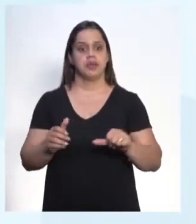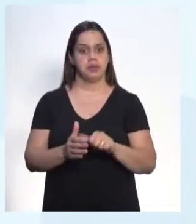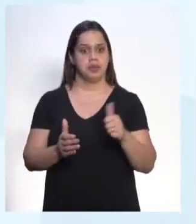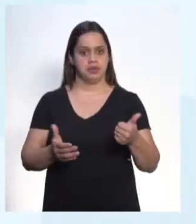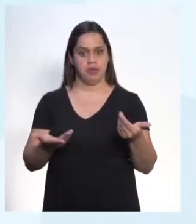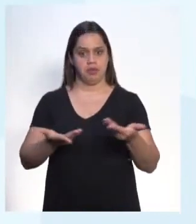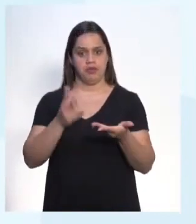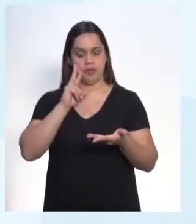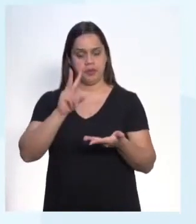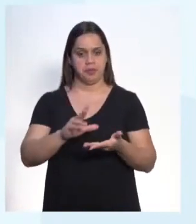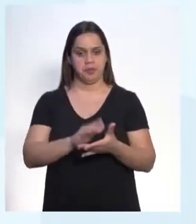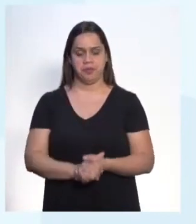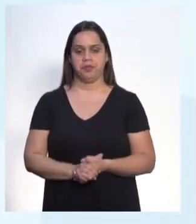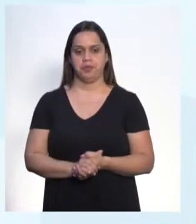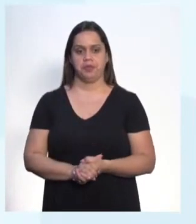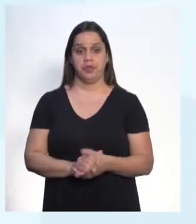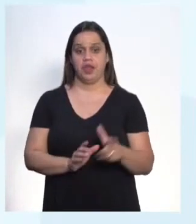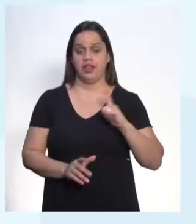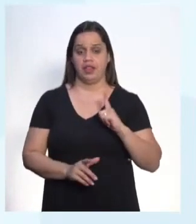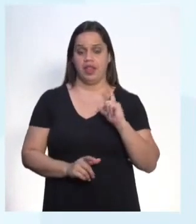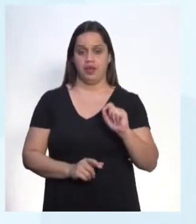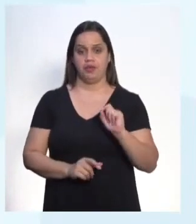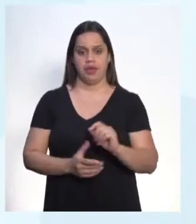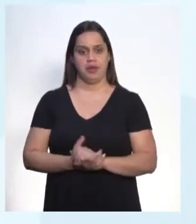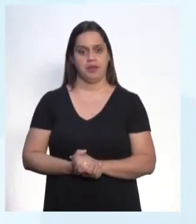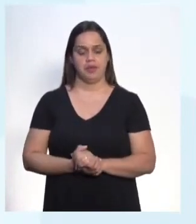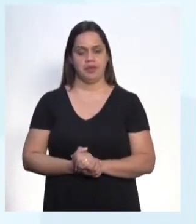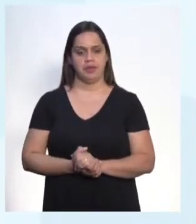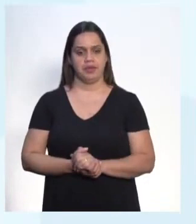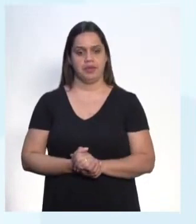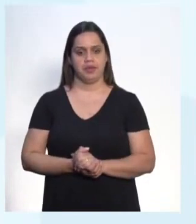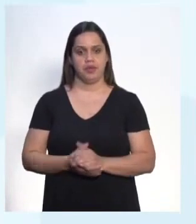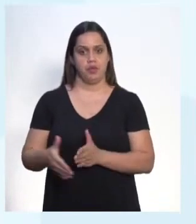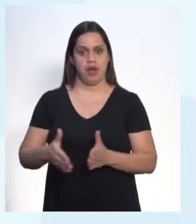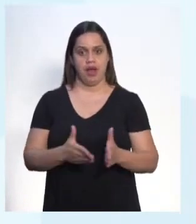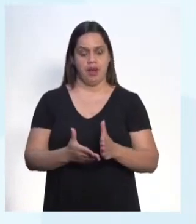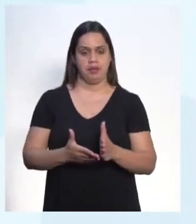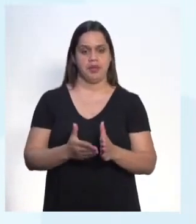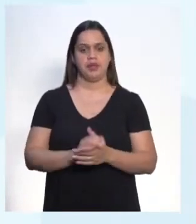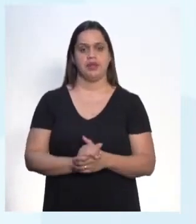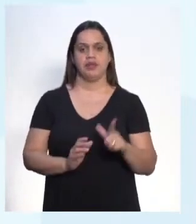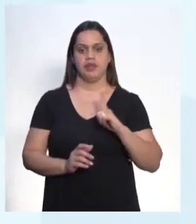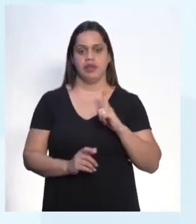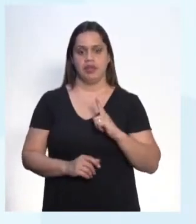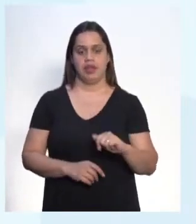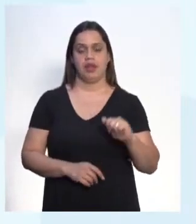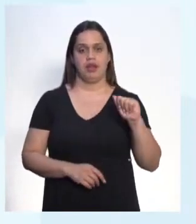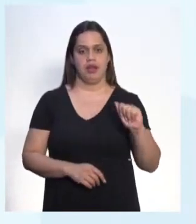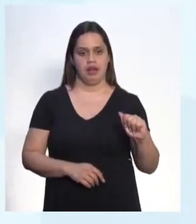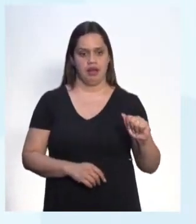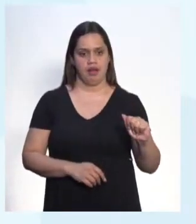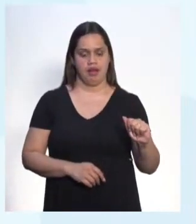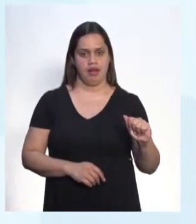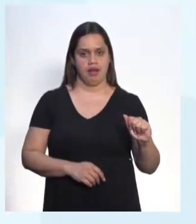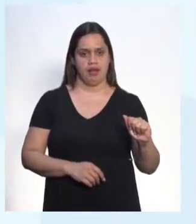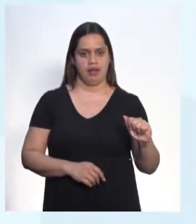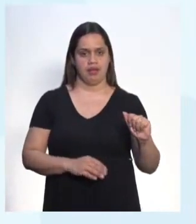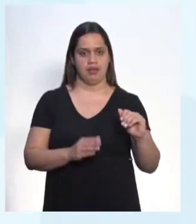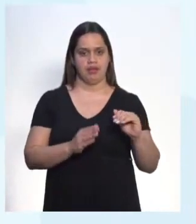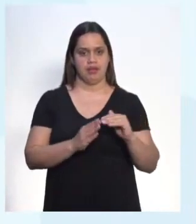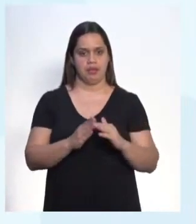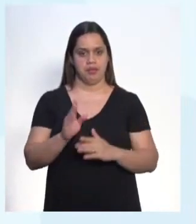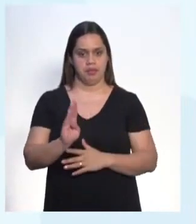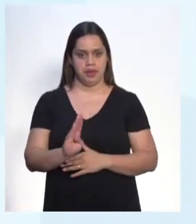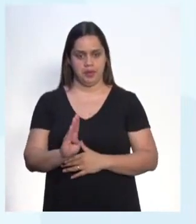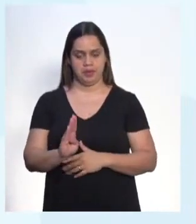Muito bem. Então, nós temos aqui, na ida, de A para B,